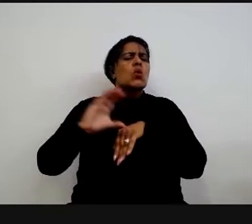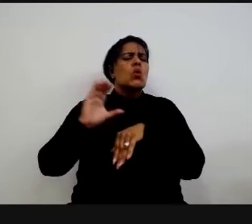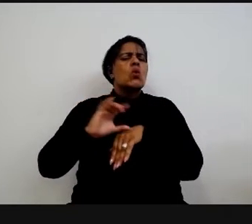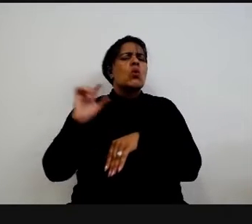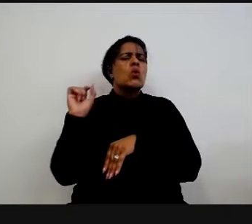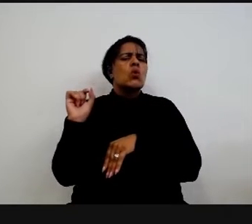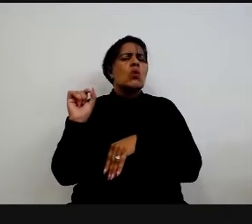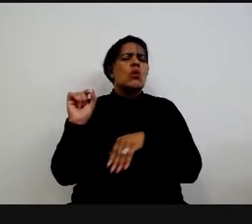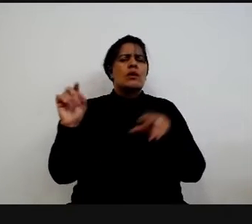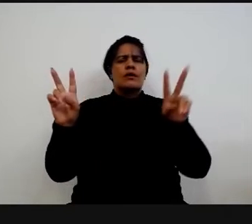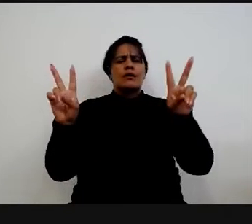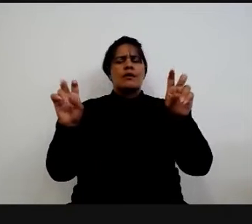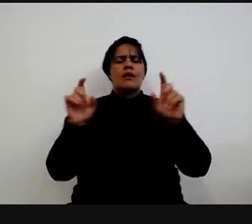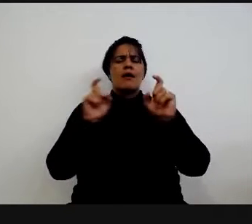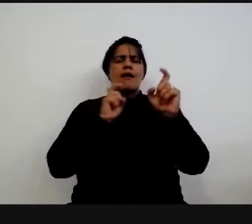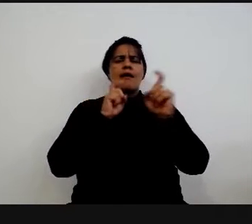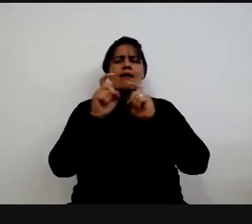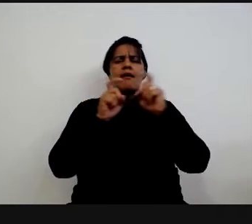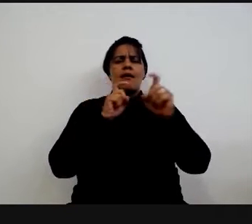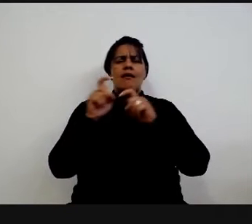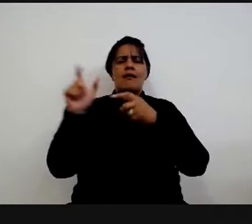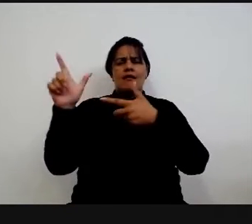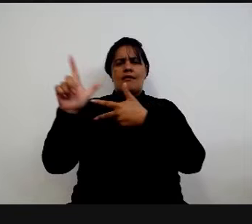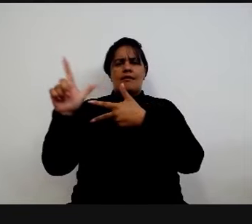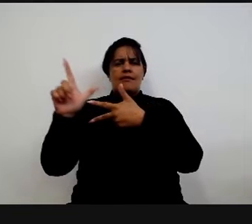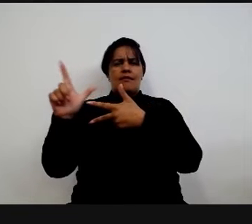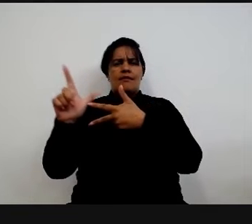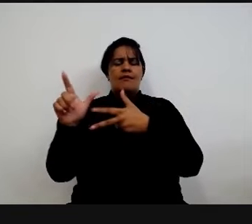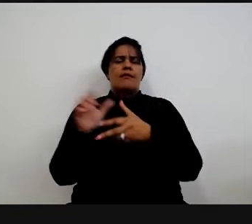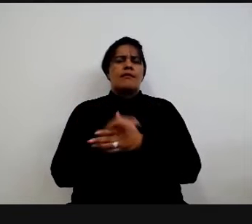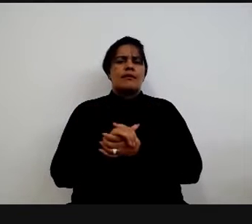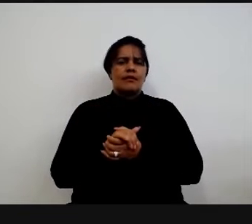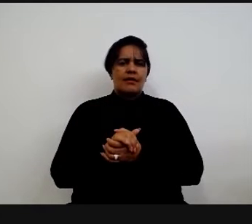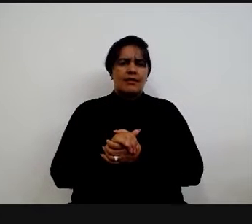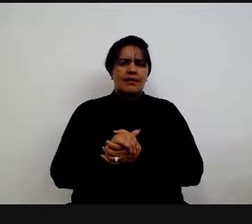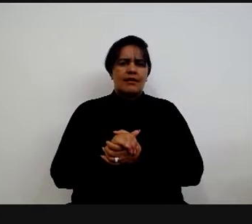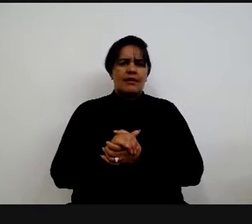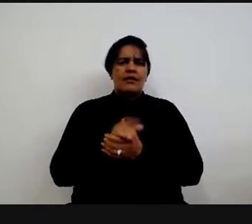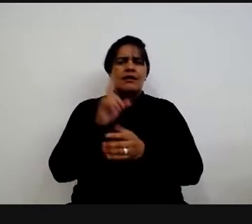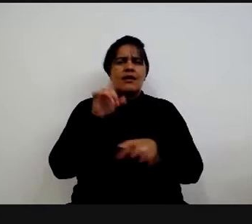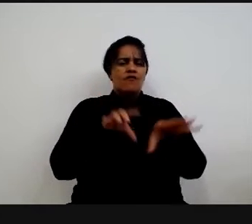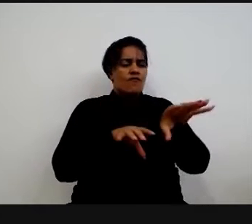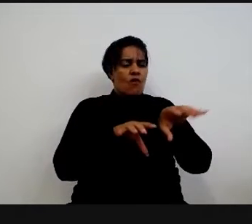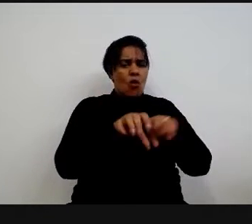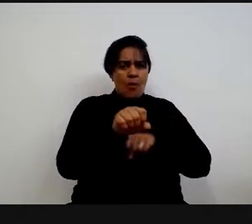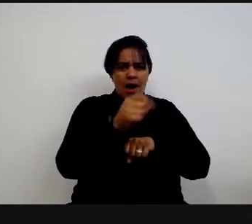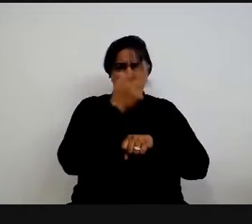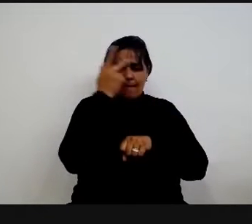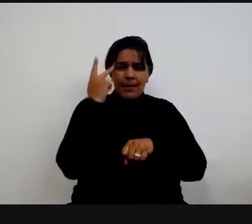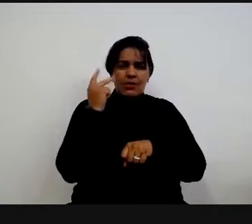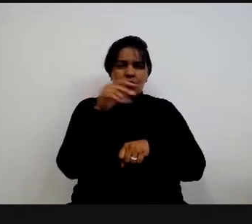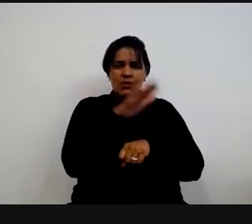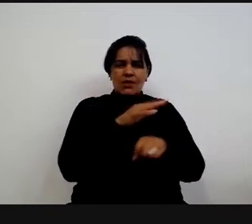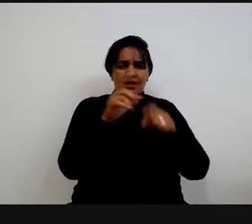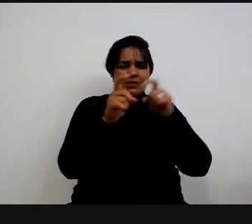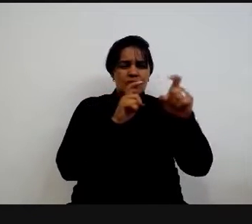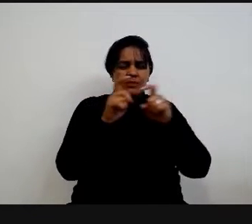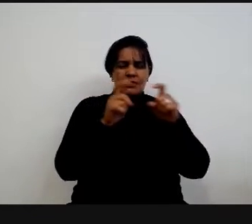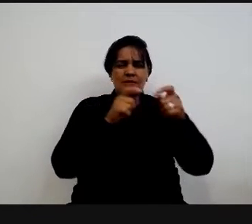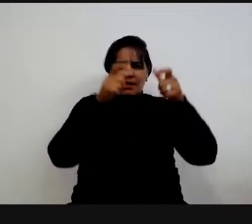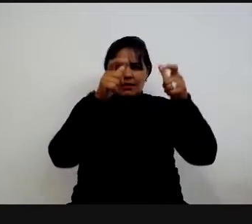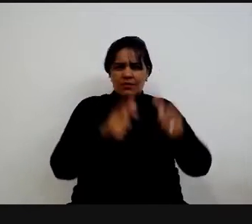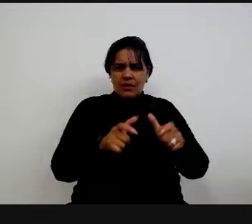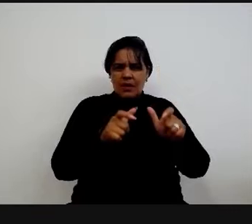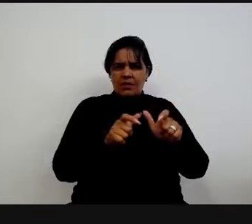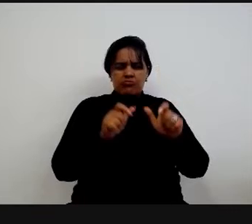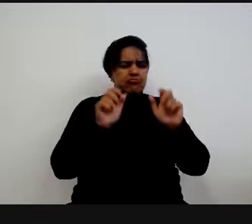Um curso de administração legislativa. Formar servidores para administrar uma casa legislativa, quer